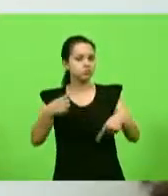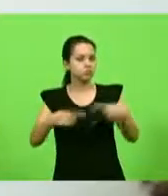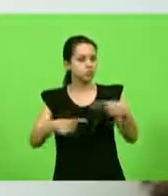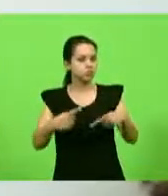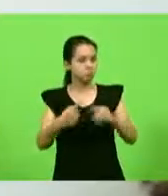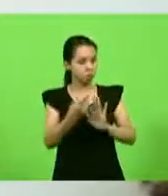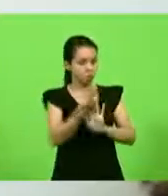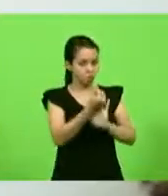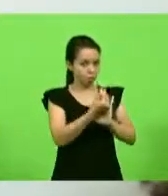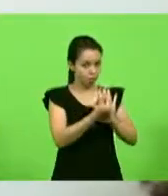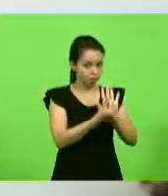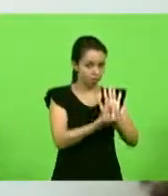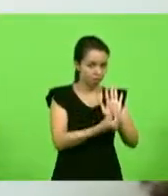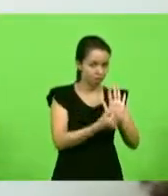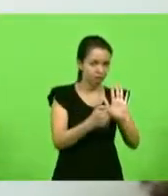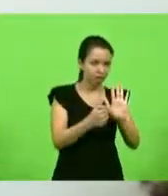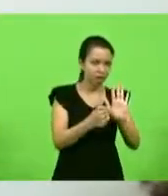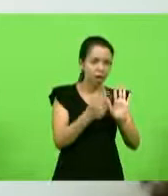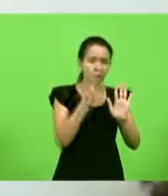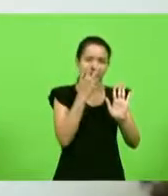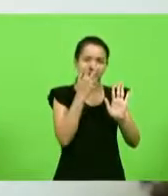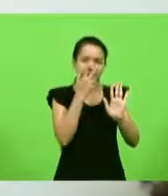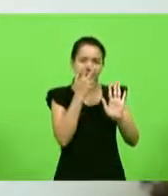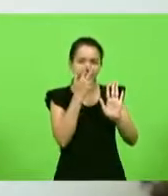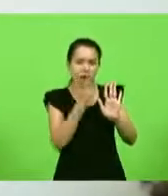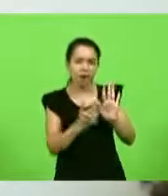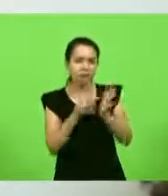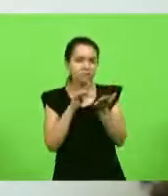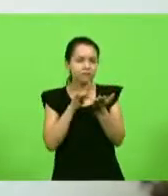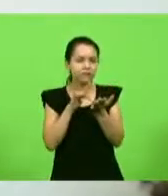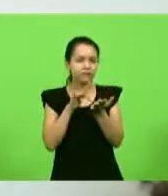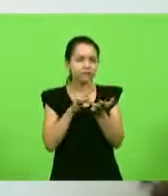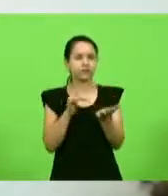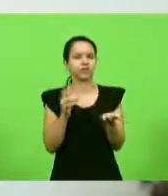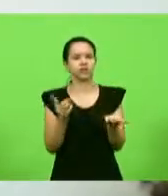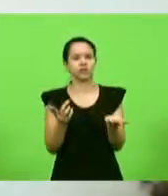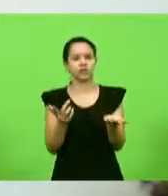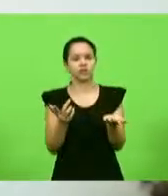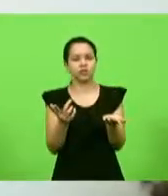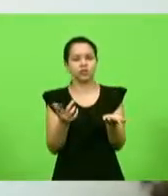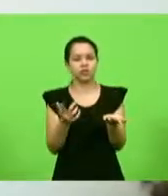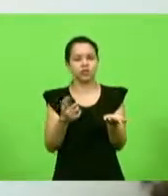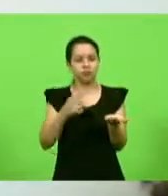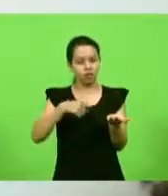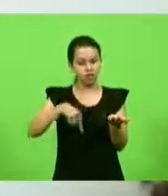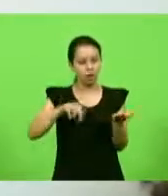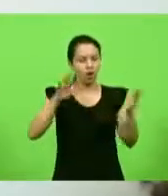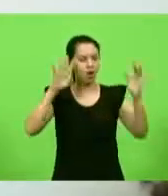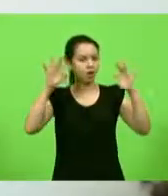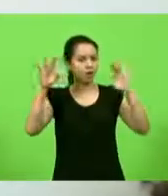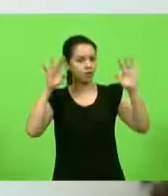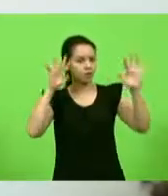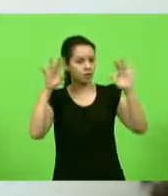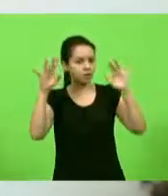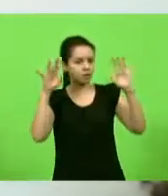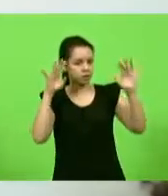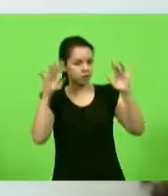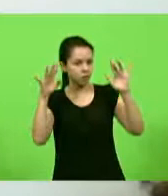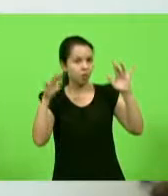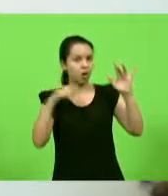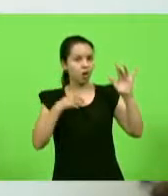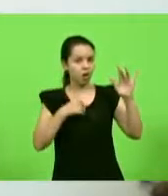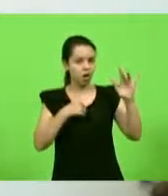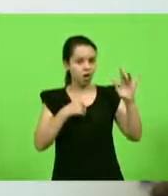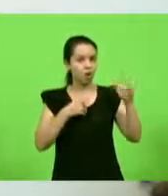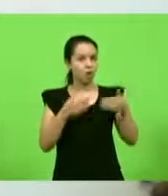uma peça fictícia. Essa foi a reflexão. Então, eu começo dizendo que esses 4 bilhões